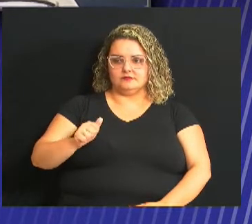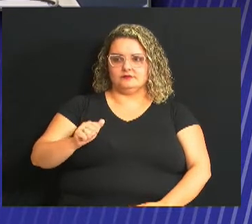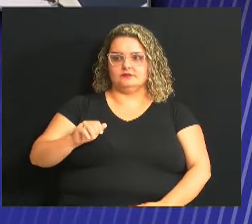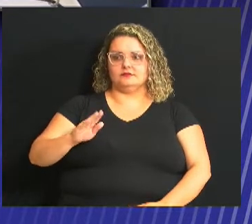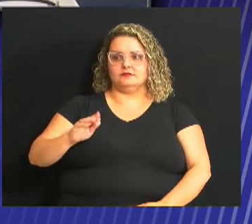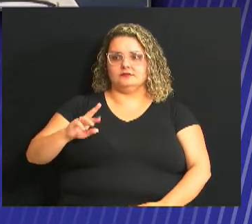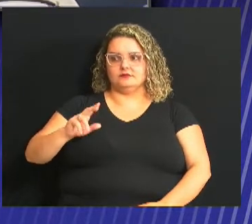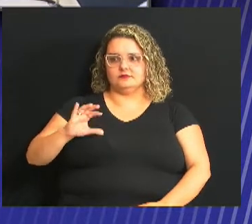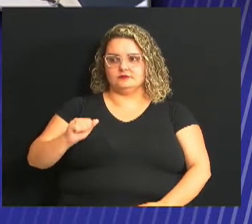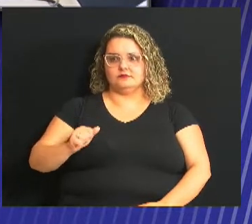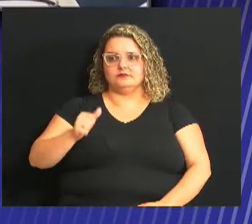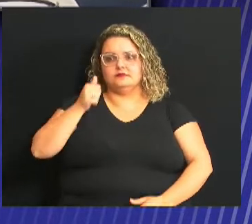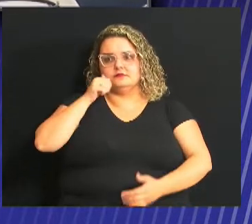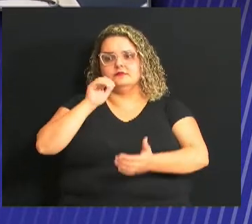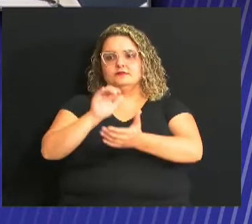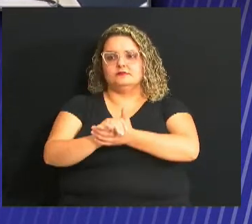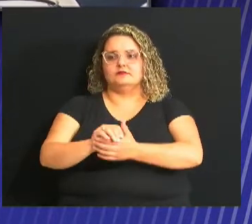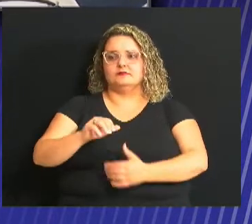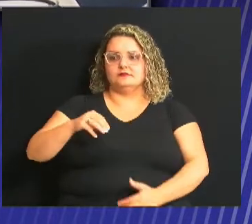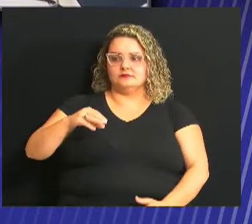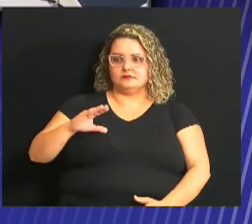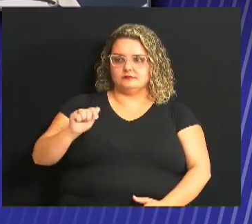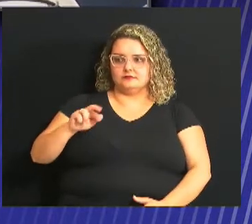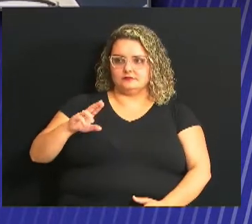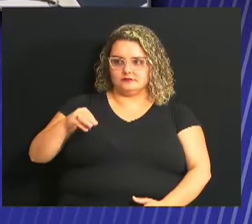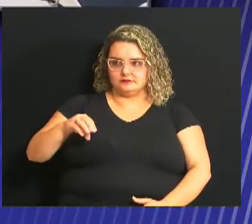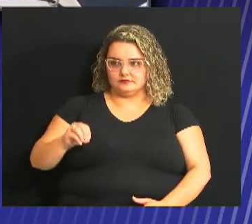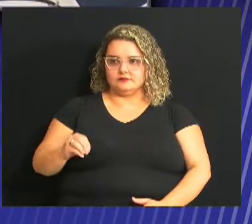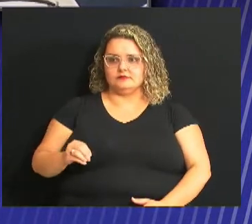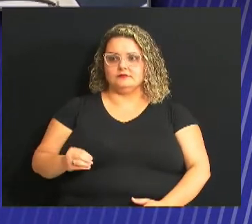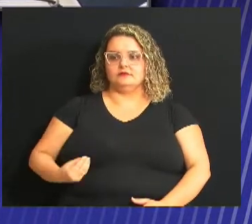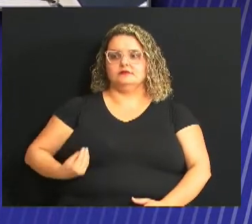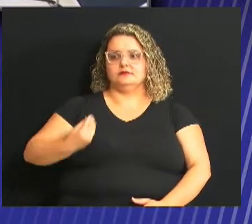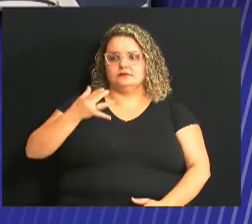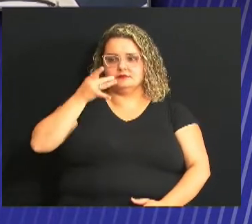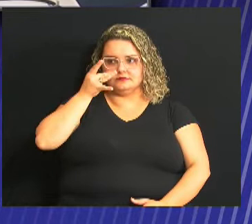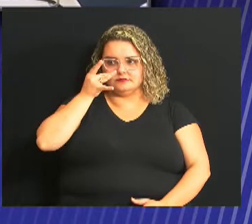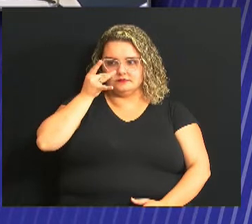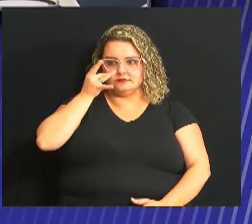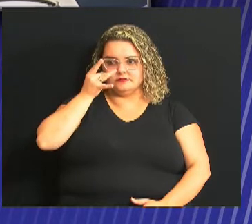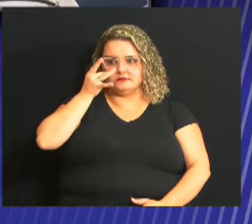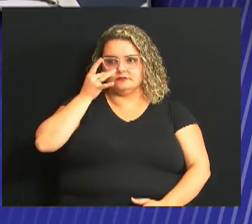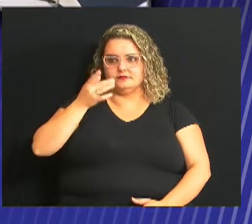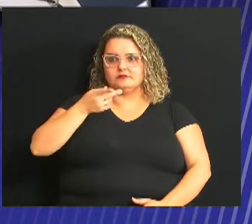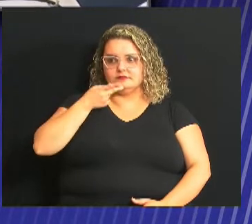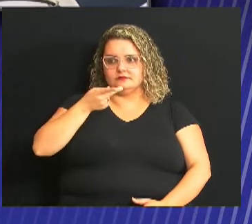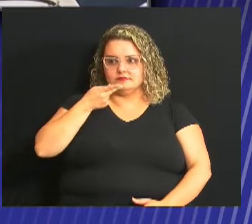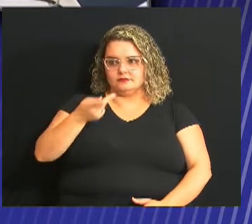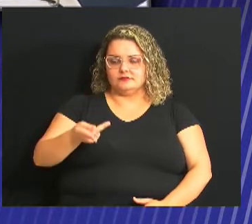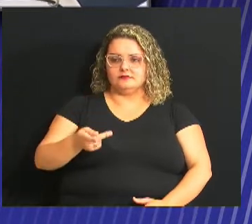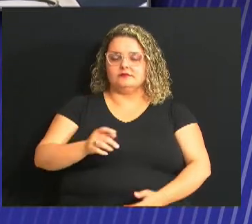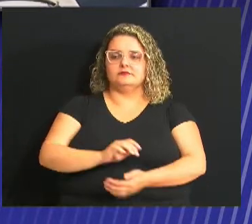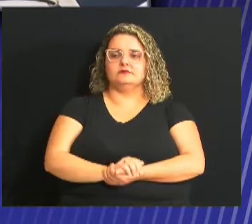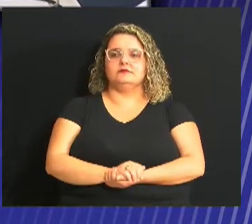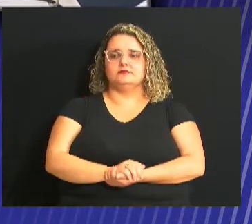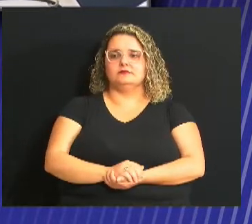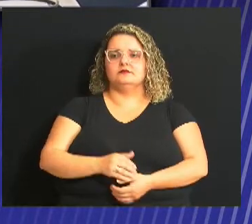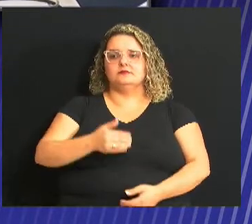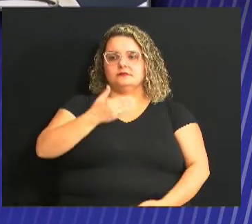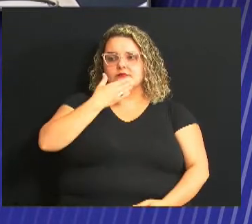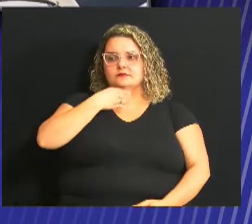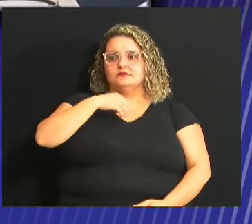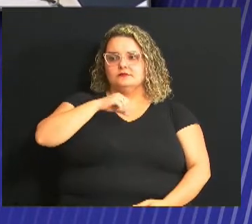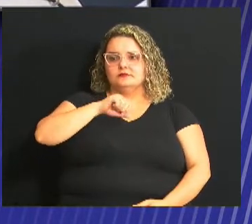do Carmo Navarro. Ricardo, que aqui está presente, vou comentar novamente dela, pai de Cássia